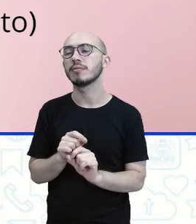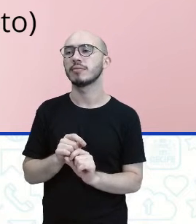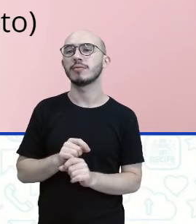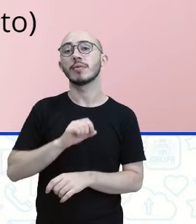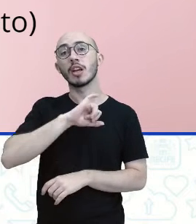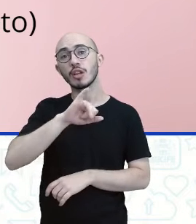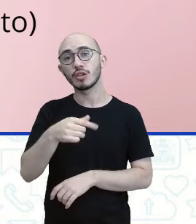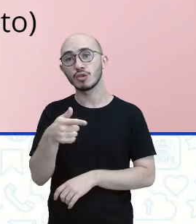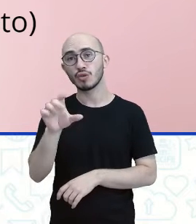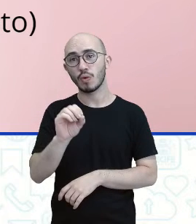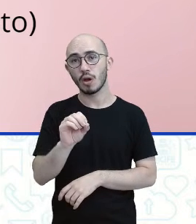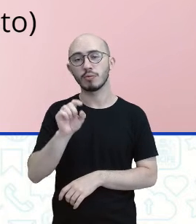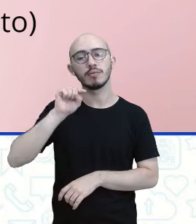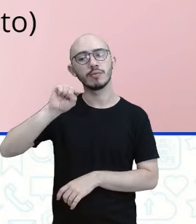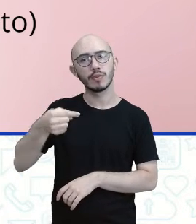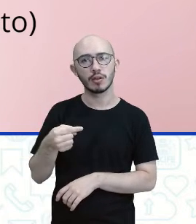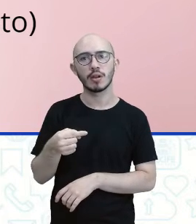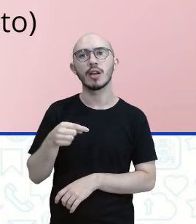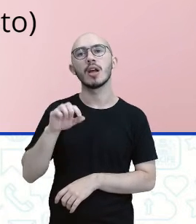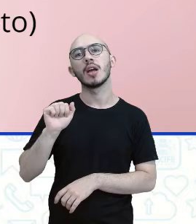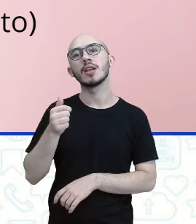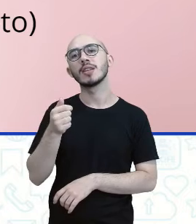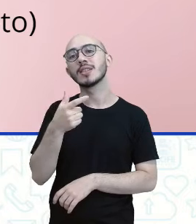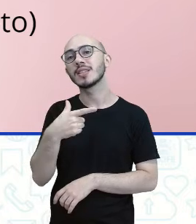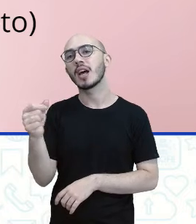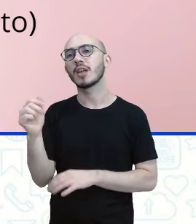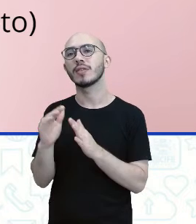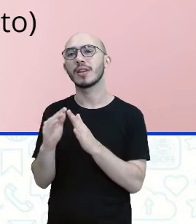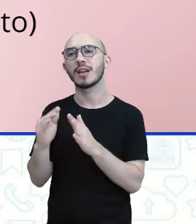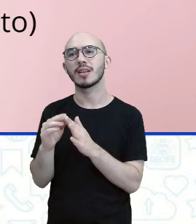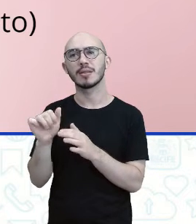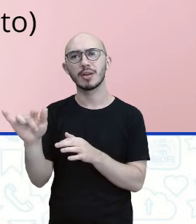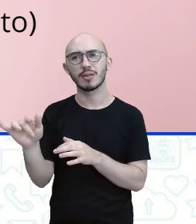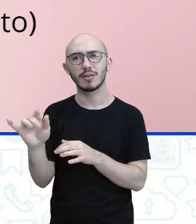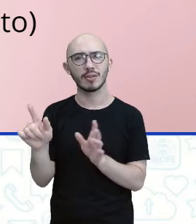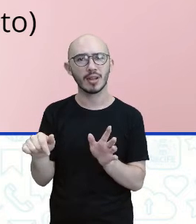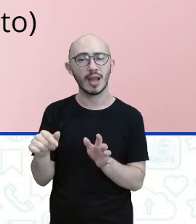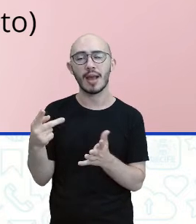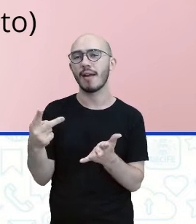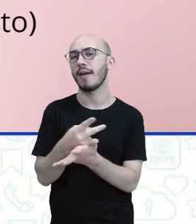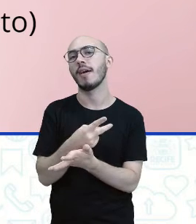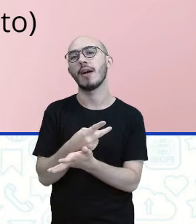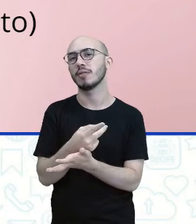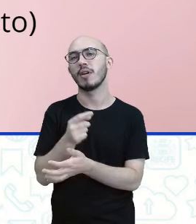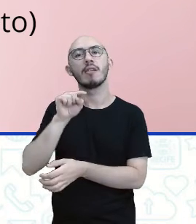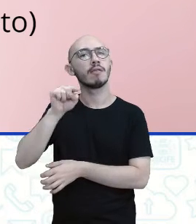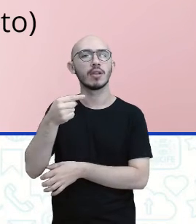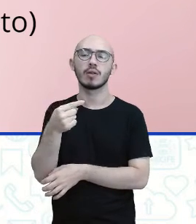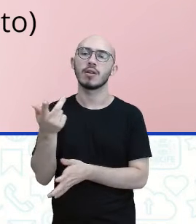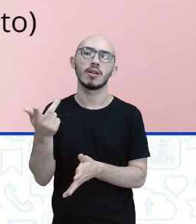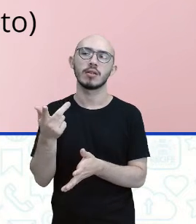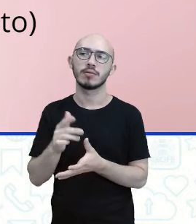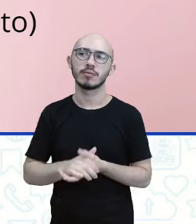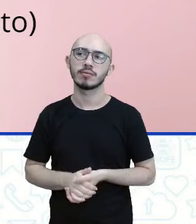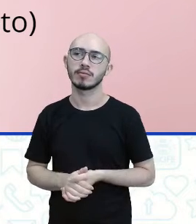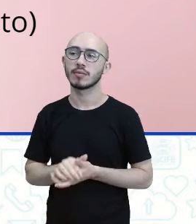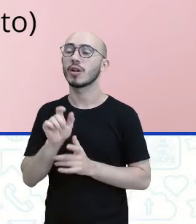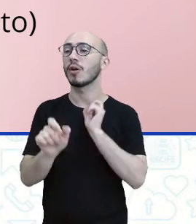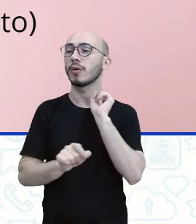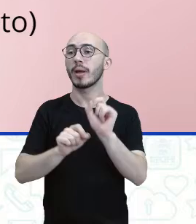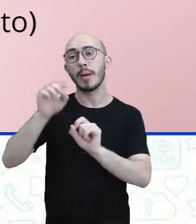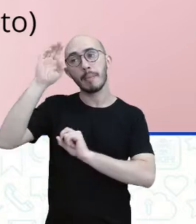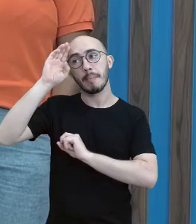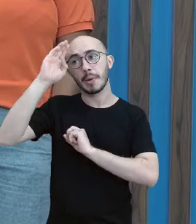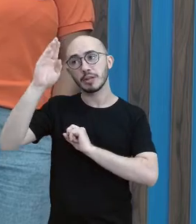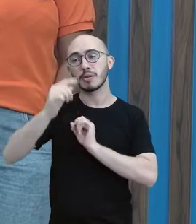de casa à meia-noite. Eu não posso isolar, porque lembre que a função da vírgula não é fazer pausas para você respirar. É